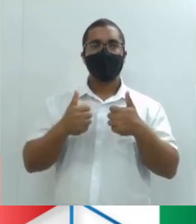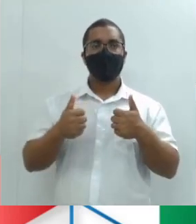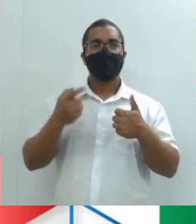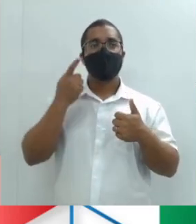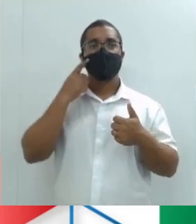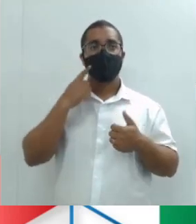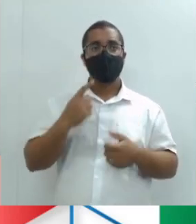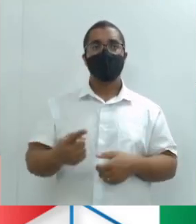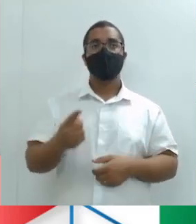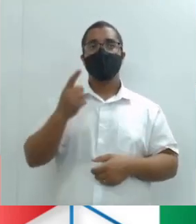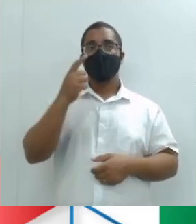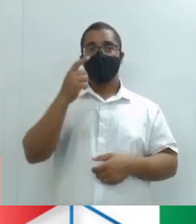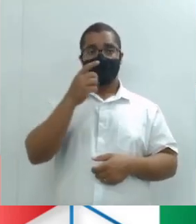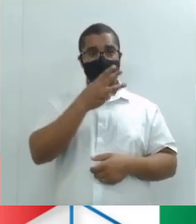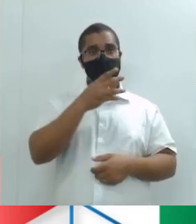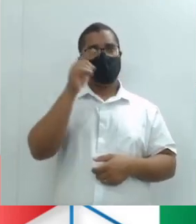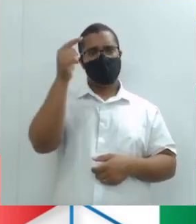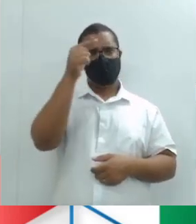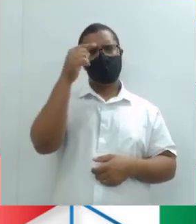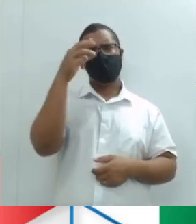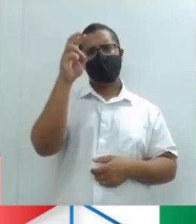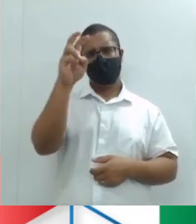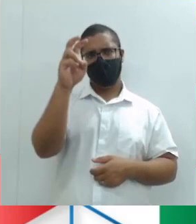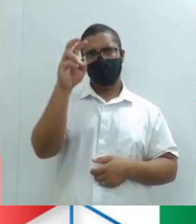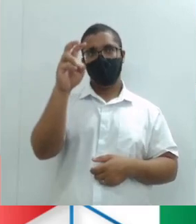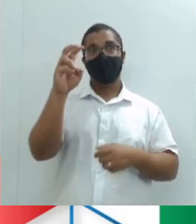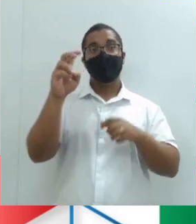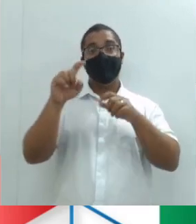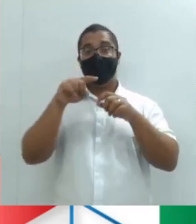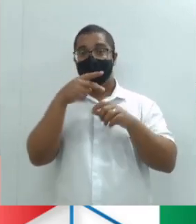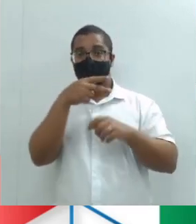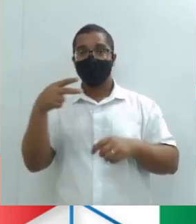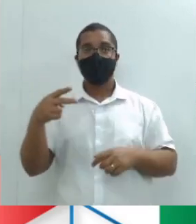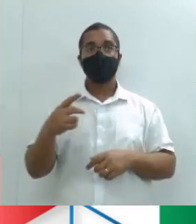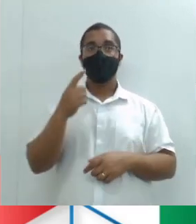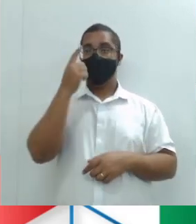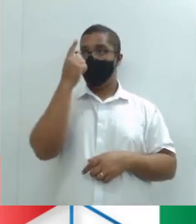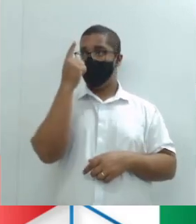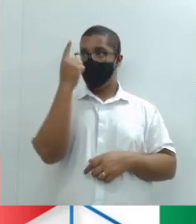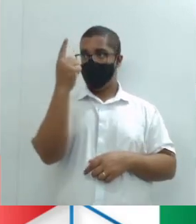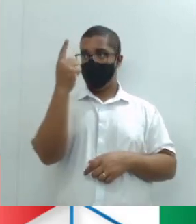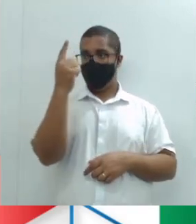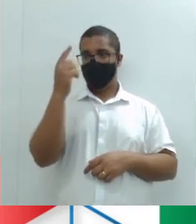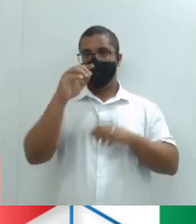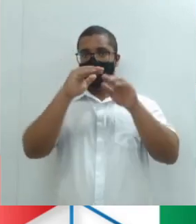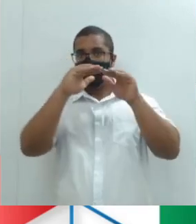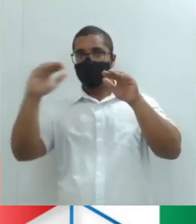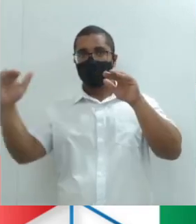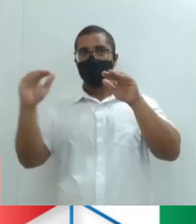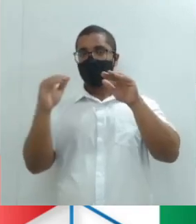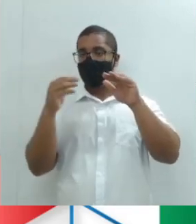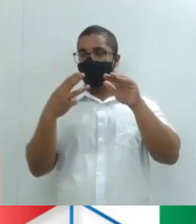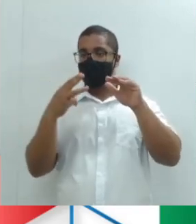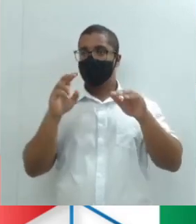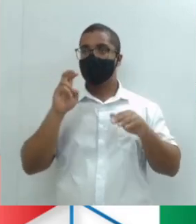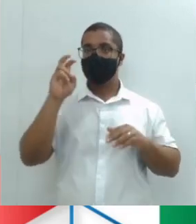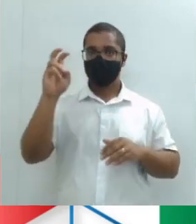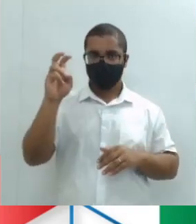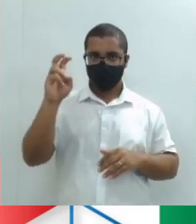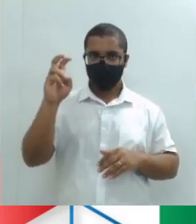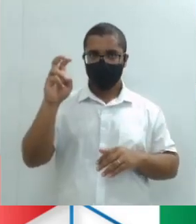uma vez, se liga lá na inversão, ó. O menos vai passar a representar lá a casinha do 1. 1 sobre 3 a